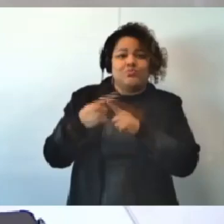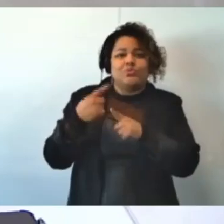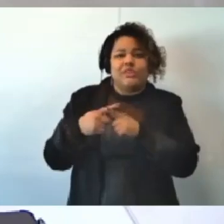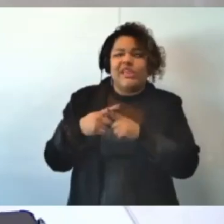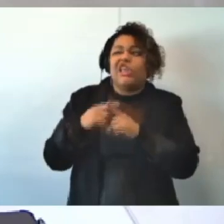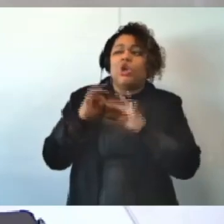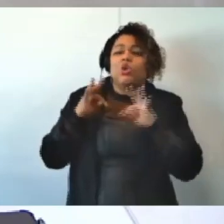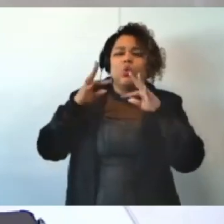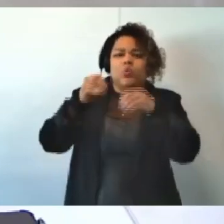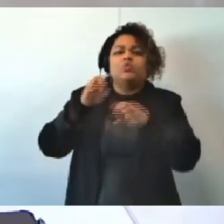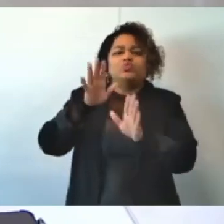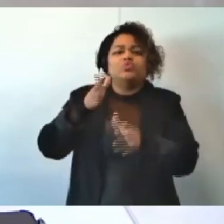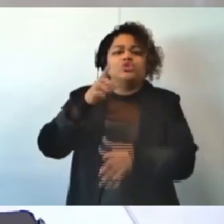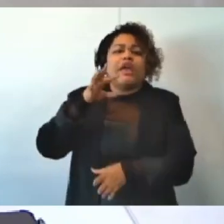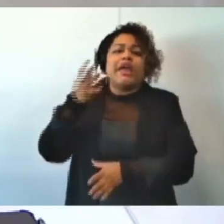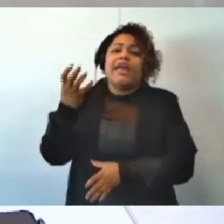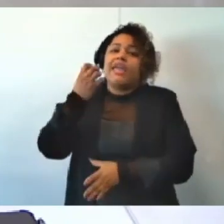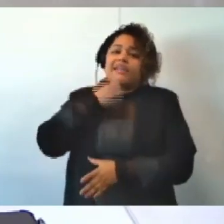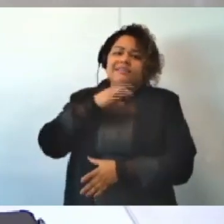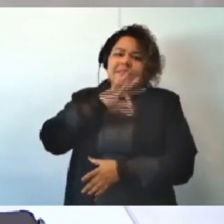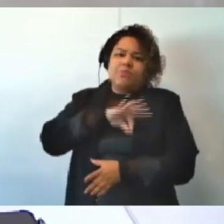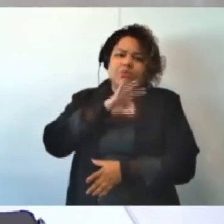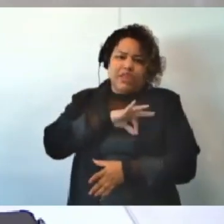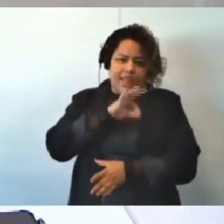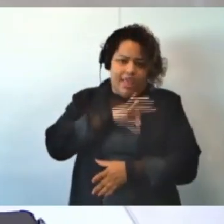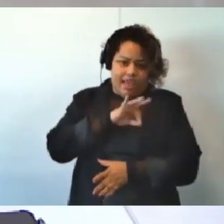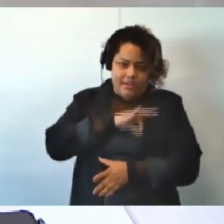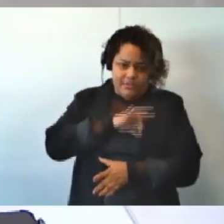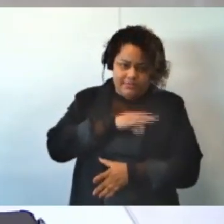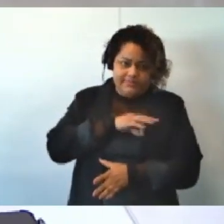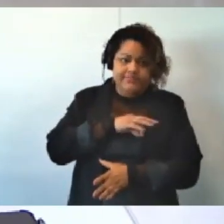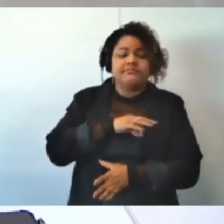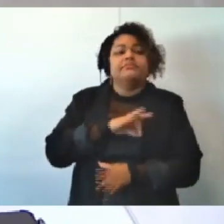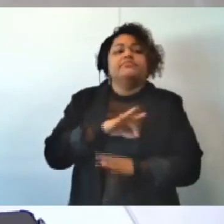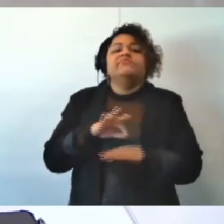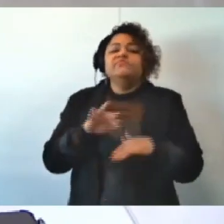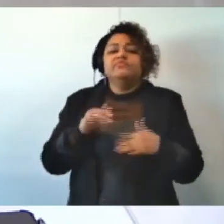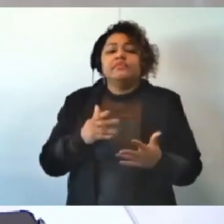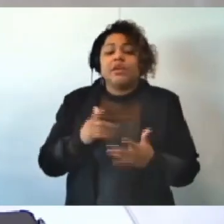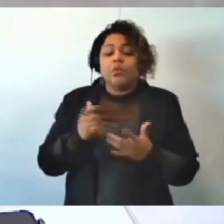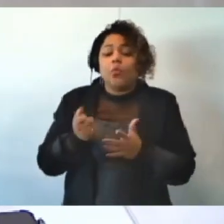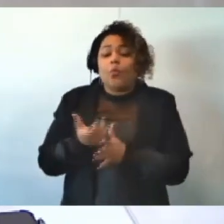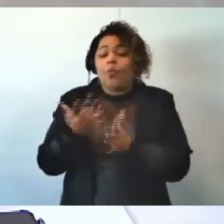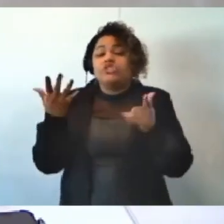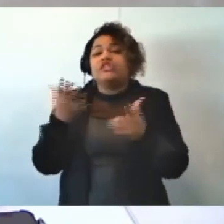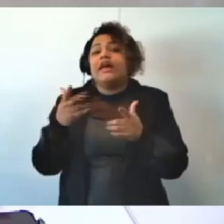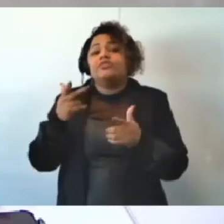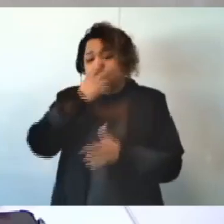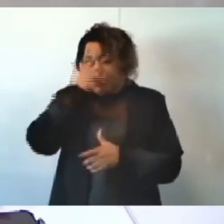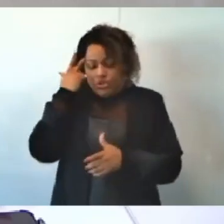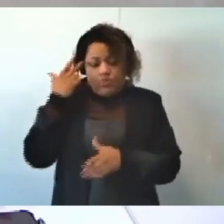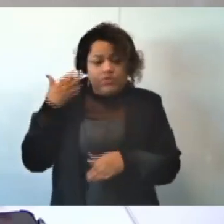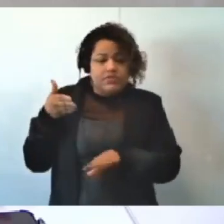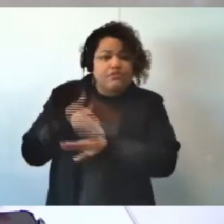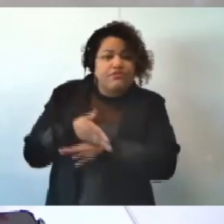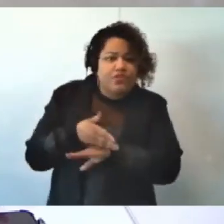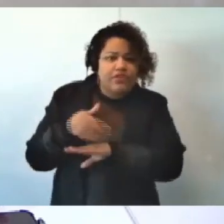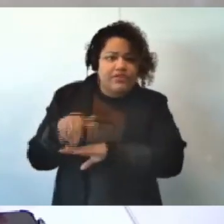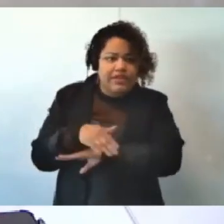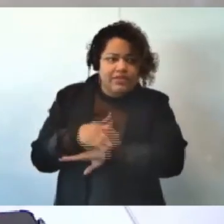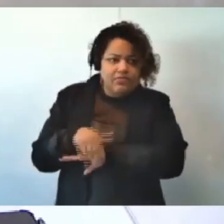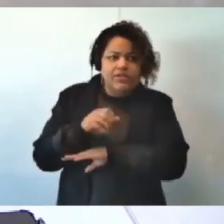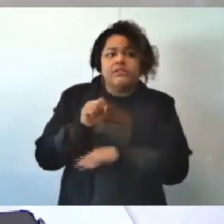o faturamento e a quantidade de pessoas na Sapucaí, tanto nas áreas que já